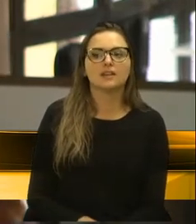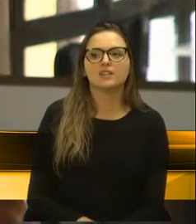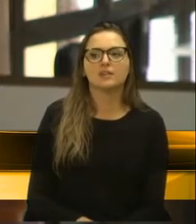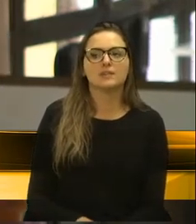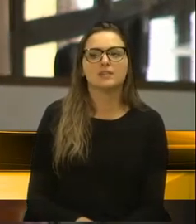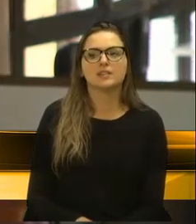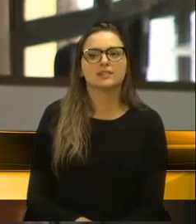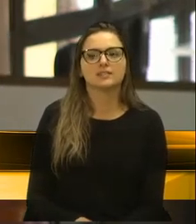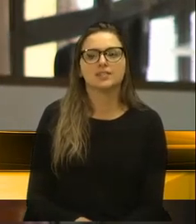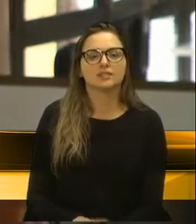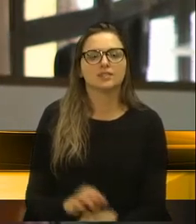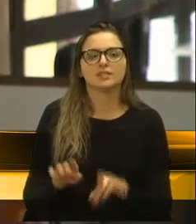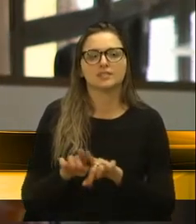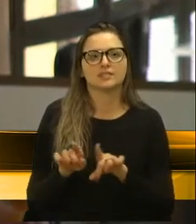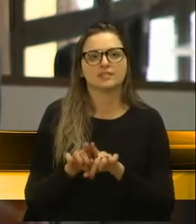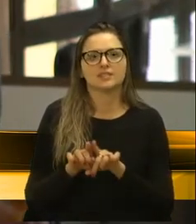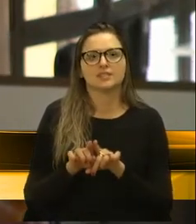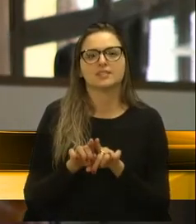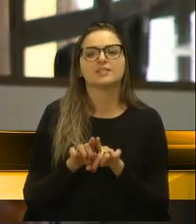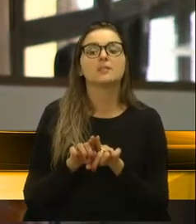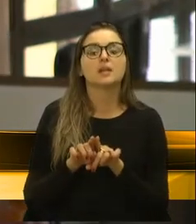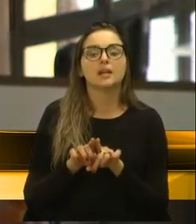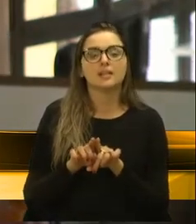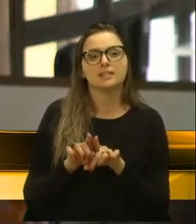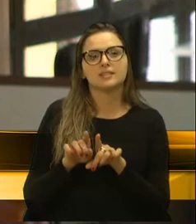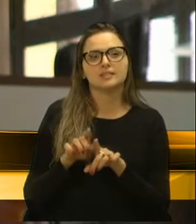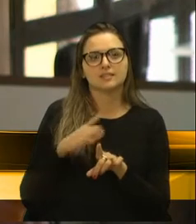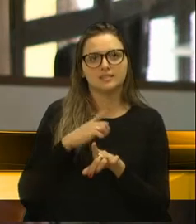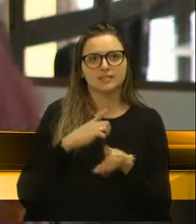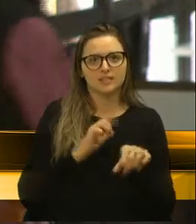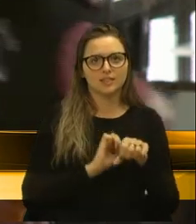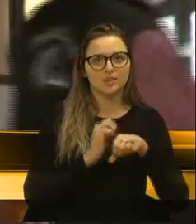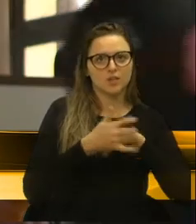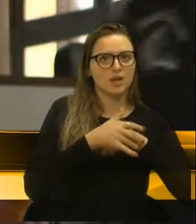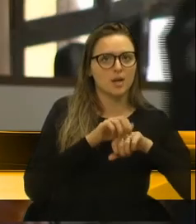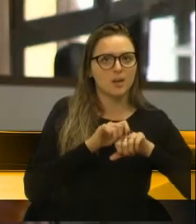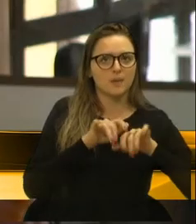atinentes ao combate a essa pandemia,